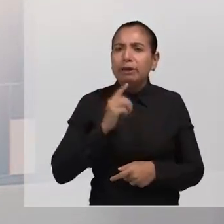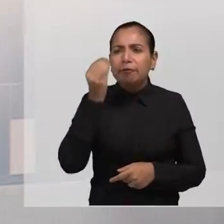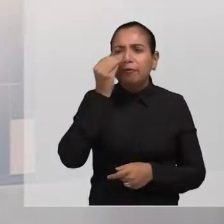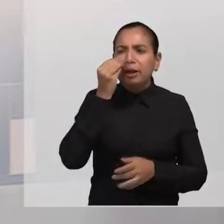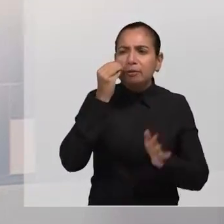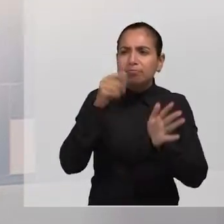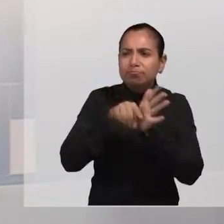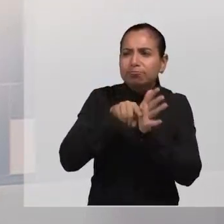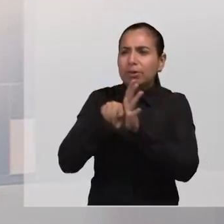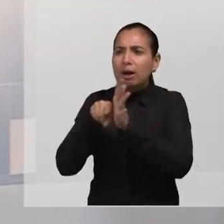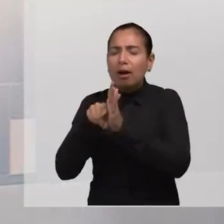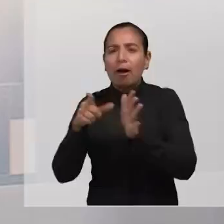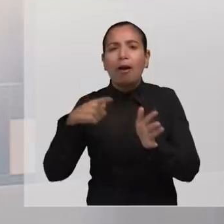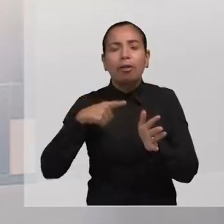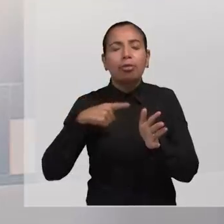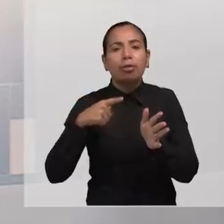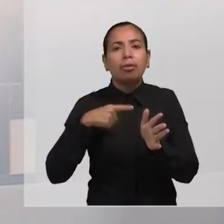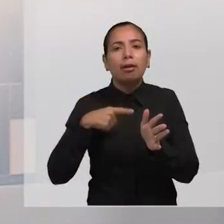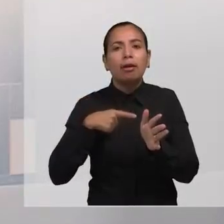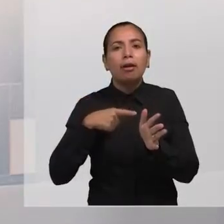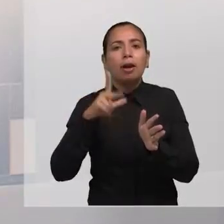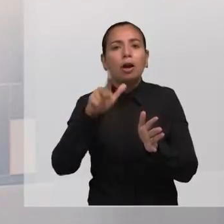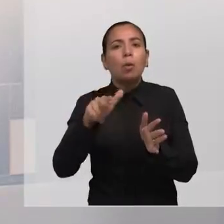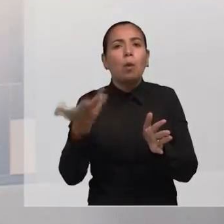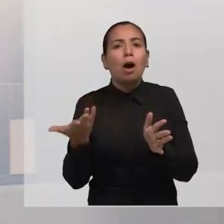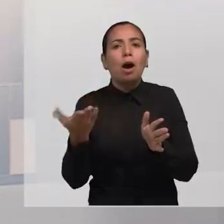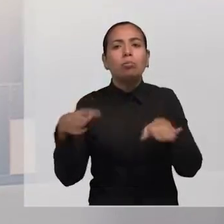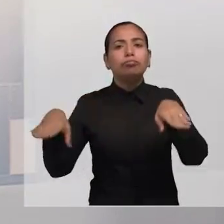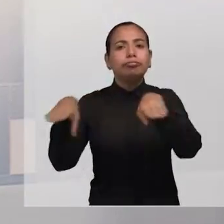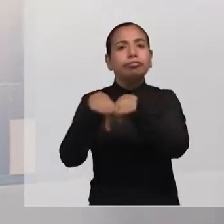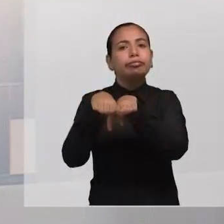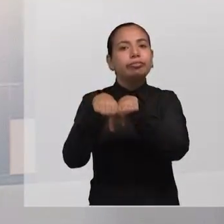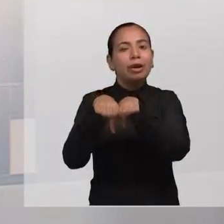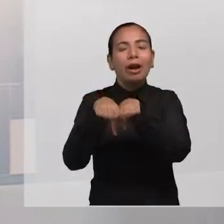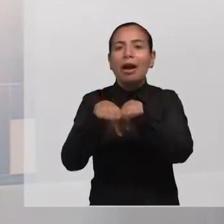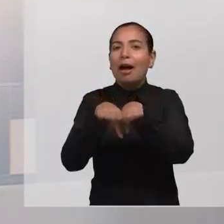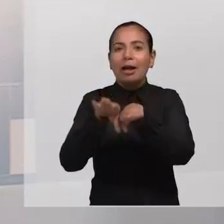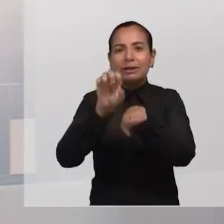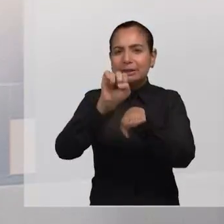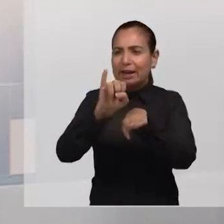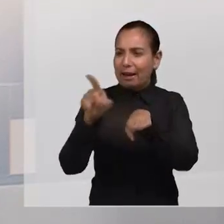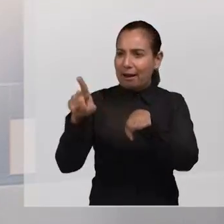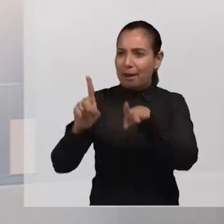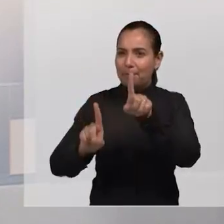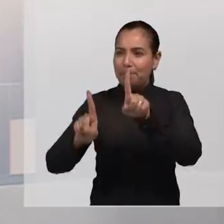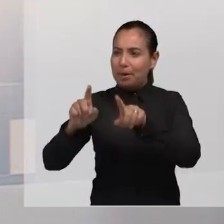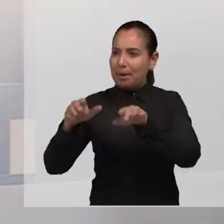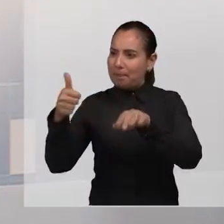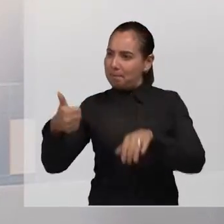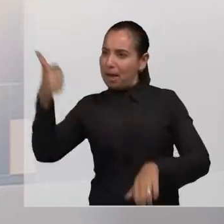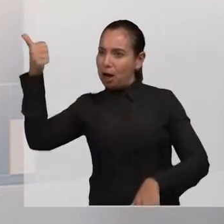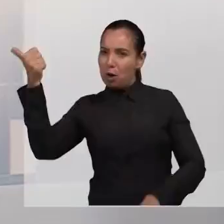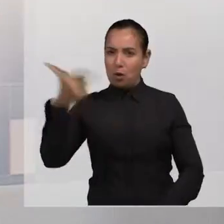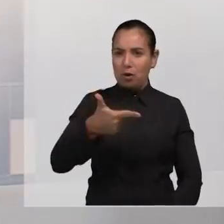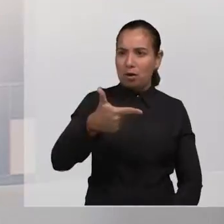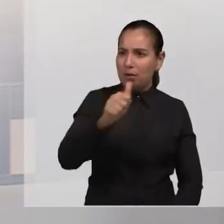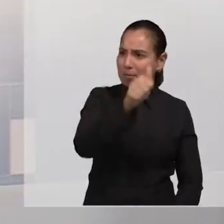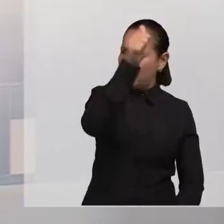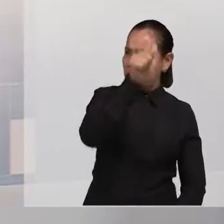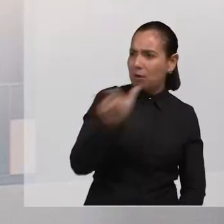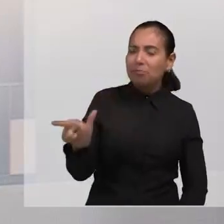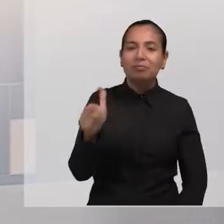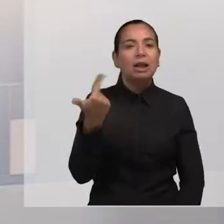técnico. Você não tem aí... Um mais fraco, um mais forte. E tem o Ciro, que tem um partido mais muito